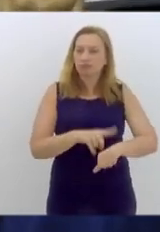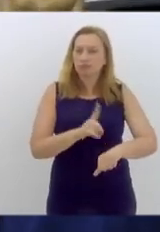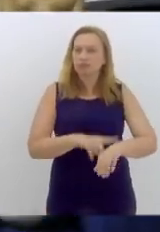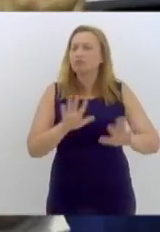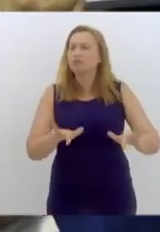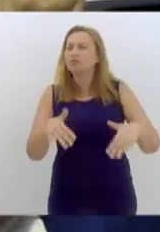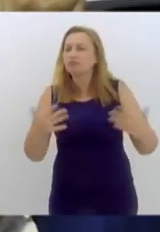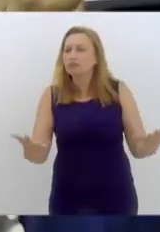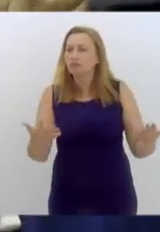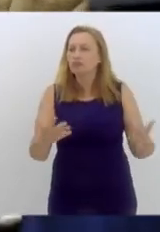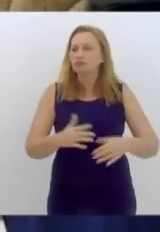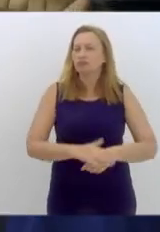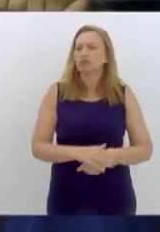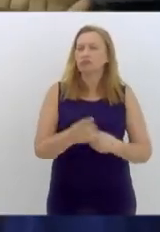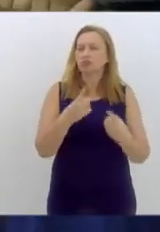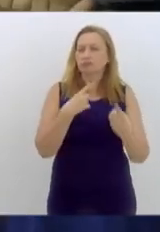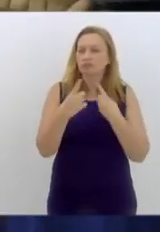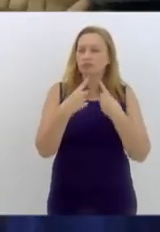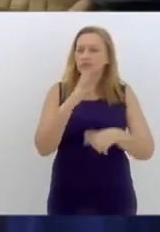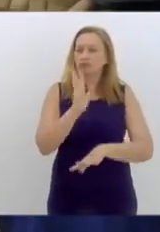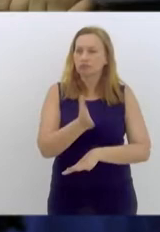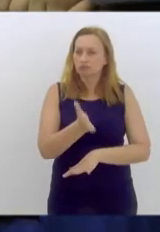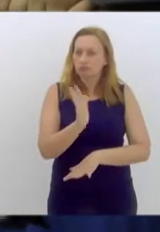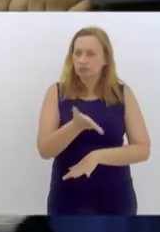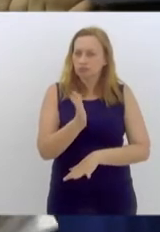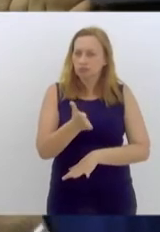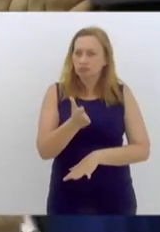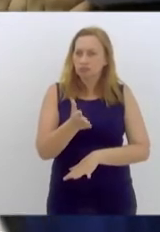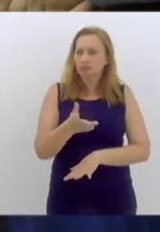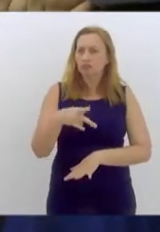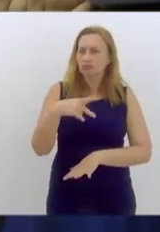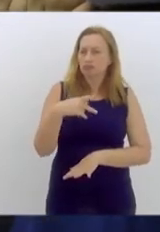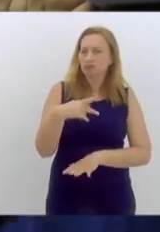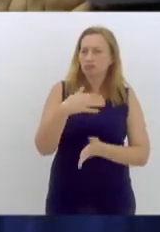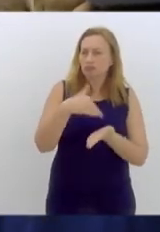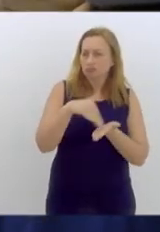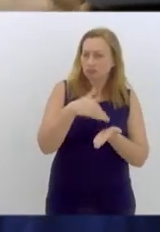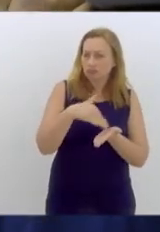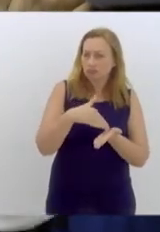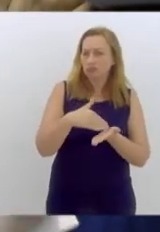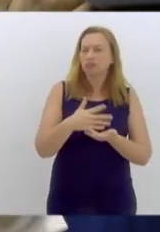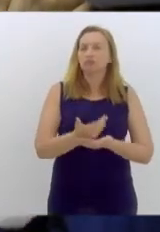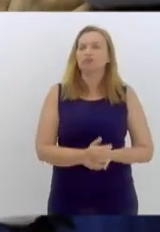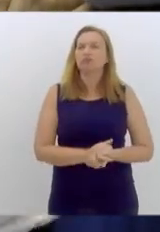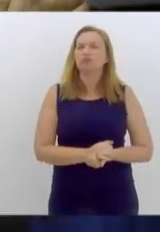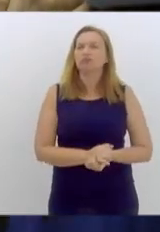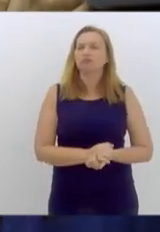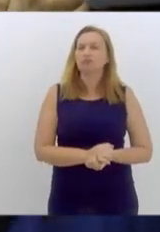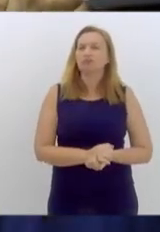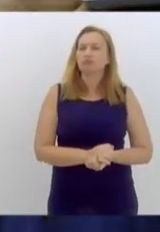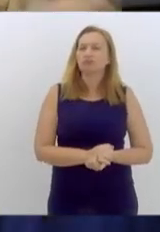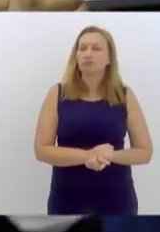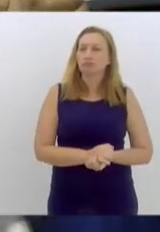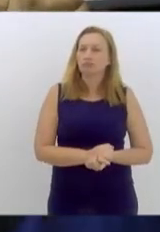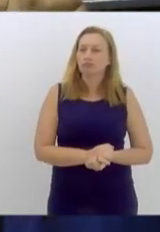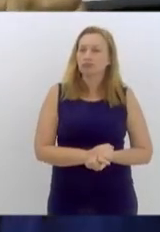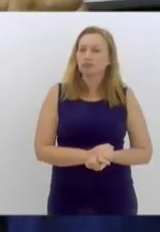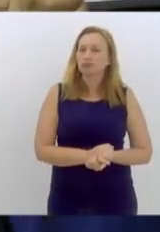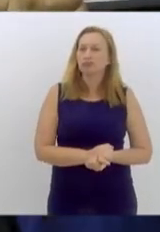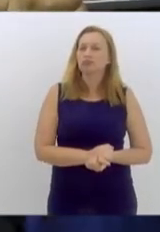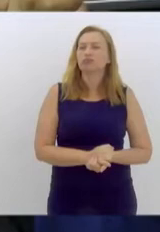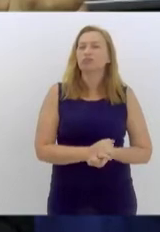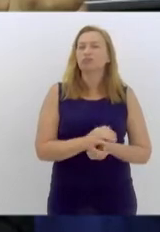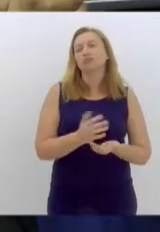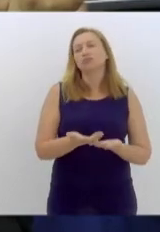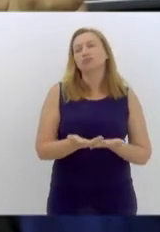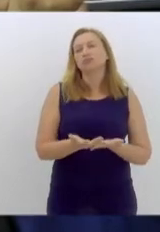o calendário de diálogo já estabelecido com as Secretarias Municipais de Educação, com as representações das secretarias através da Undime, com as Secretarias Municipais de Fazenda. Nós